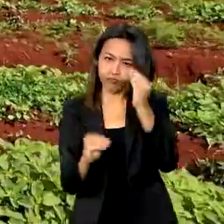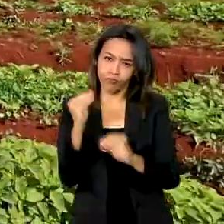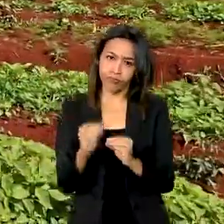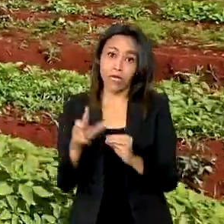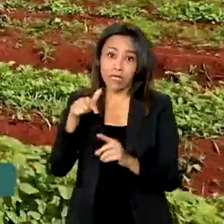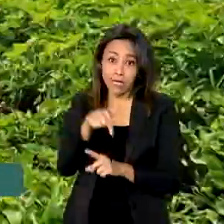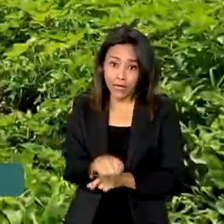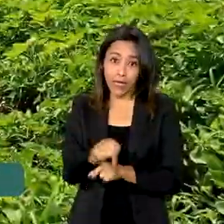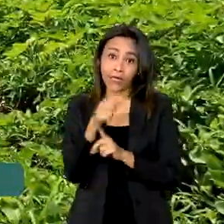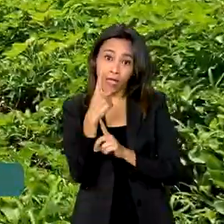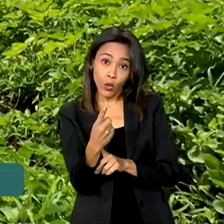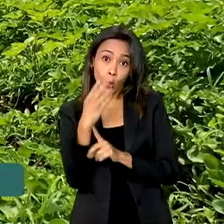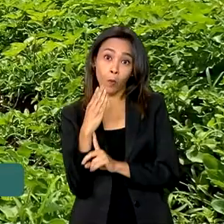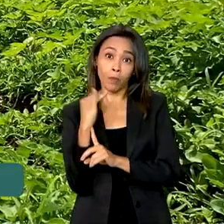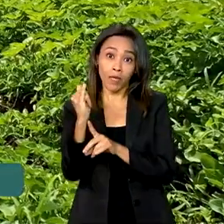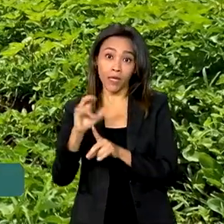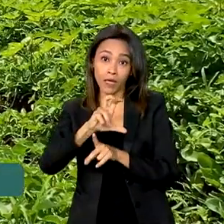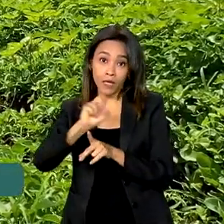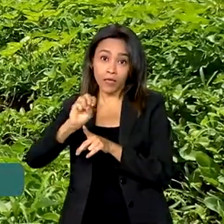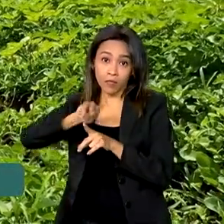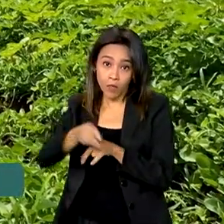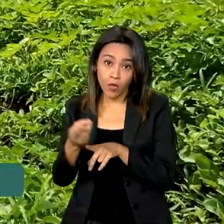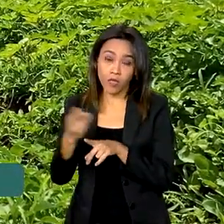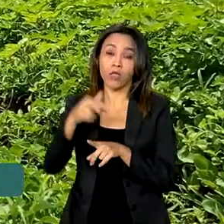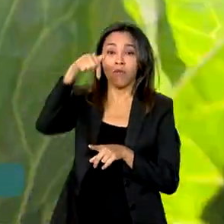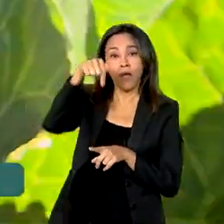bilhões e meio de reais para o período